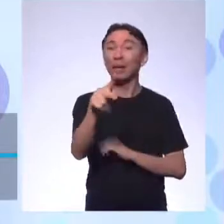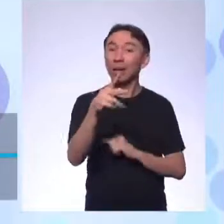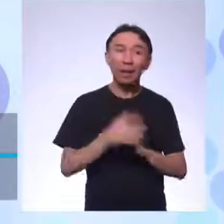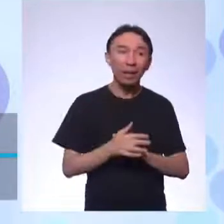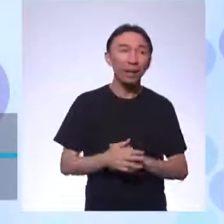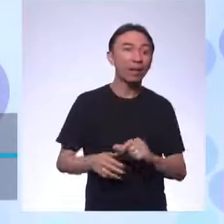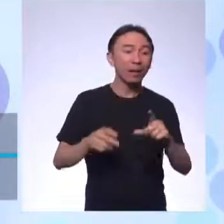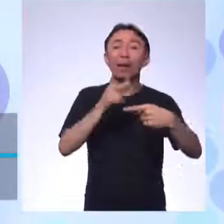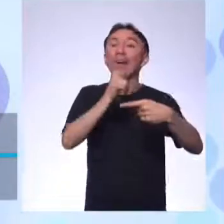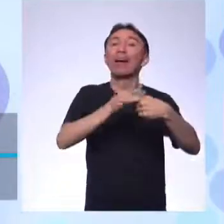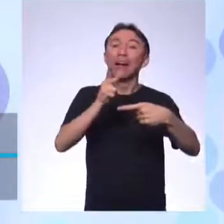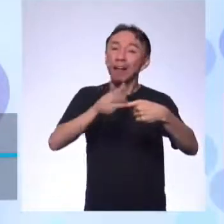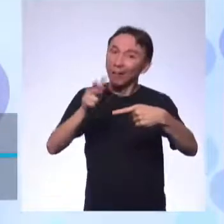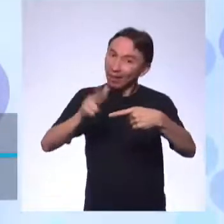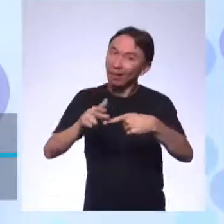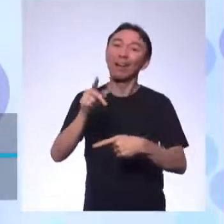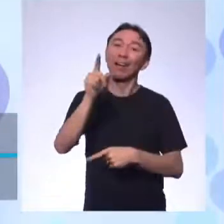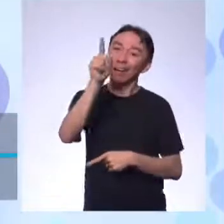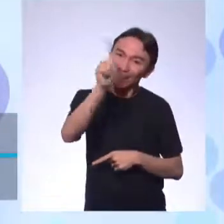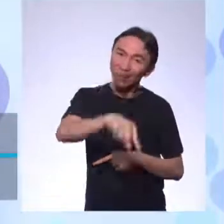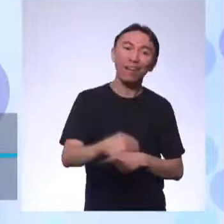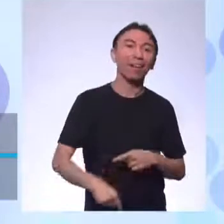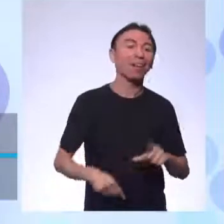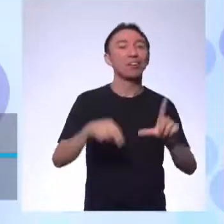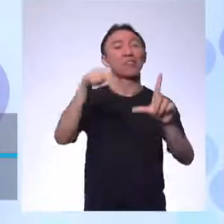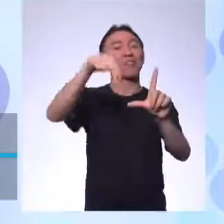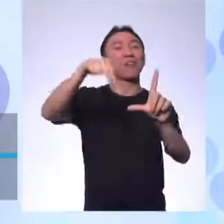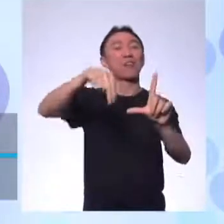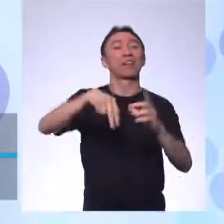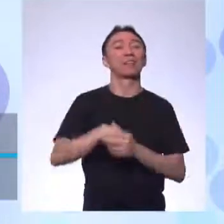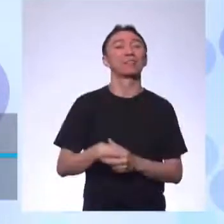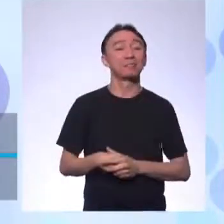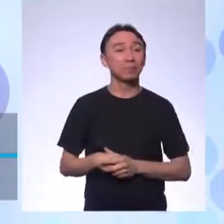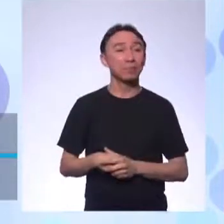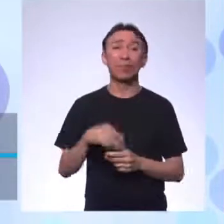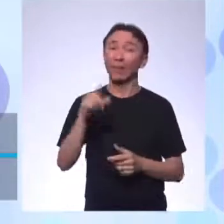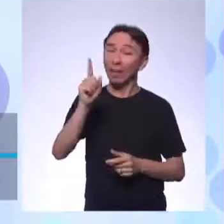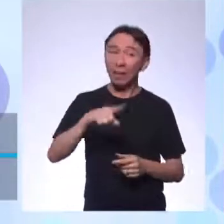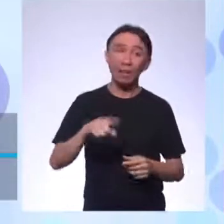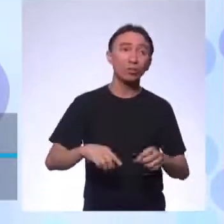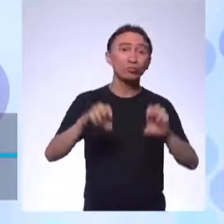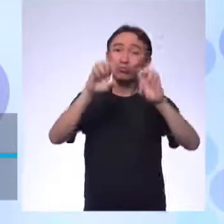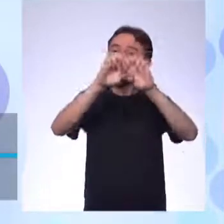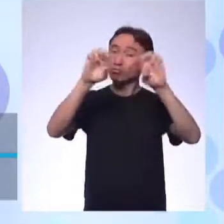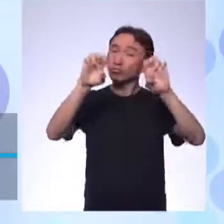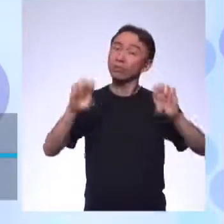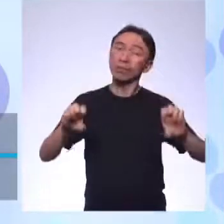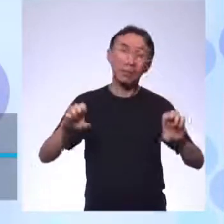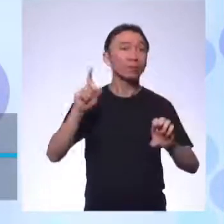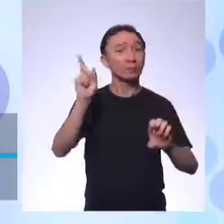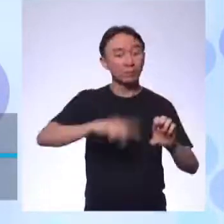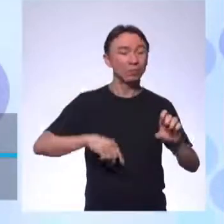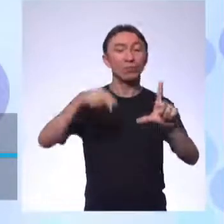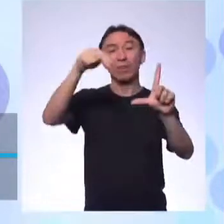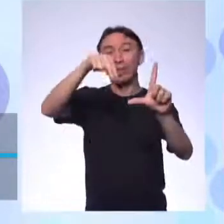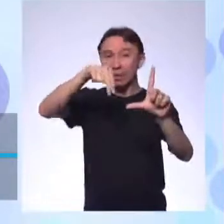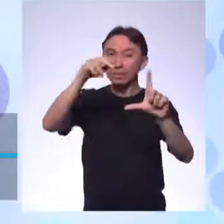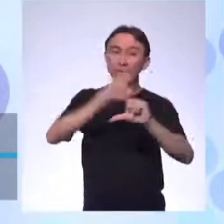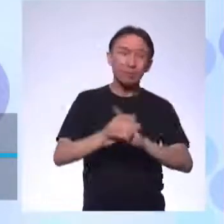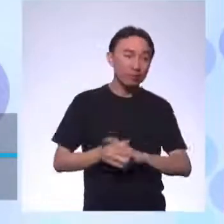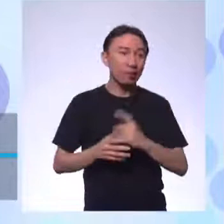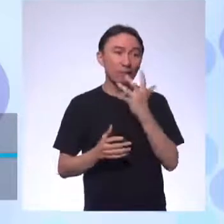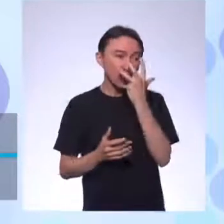de um grande novelão. Ou seja, novela. A estrutura de novela é aquela estrutura que te capta, te prende para que você